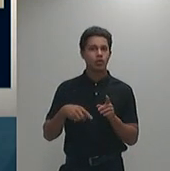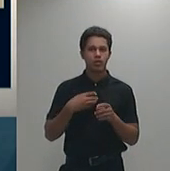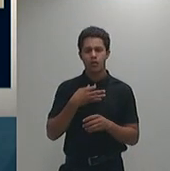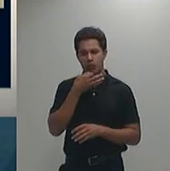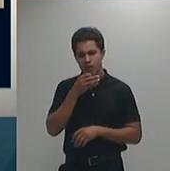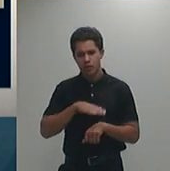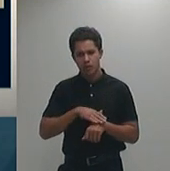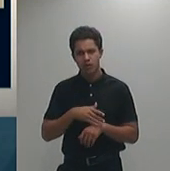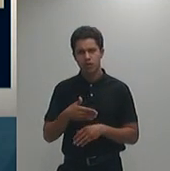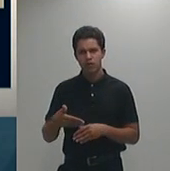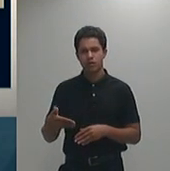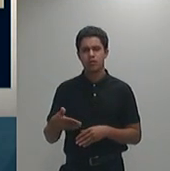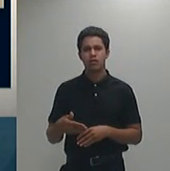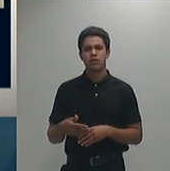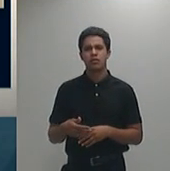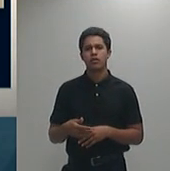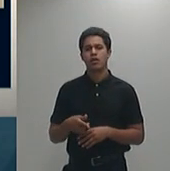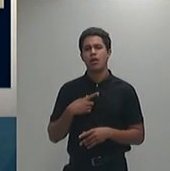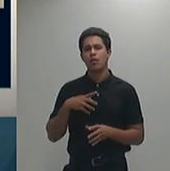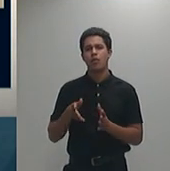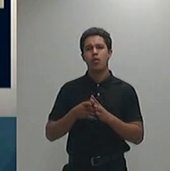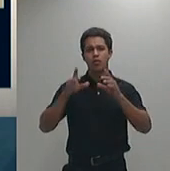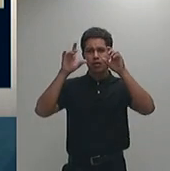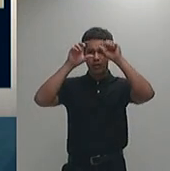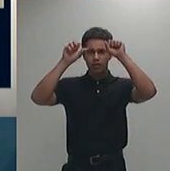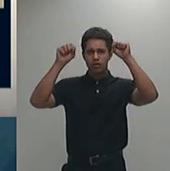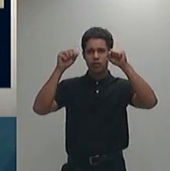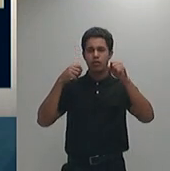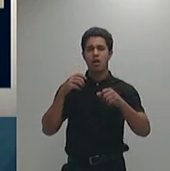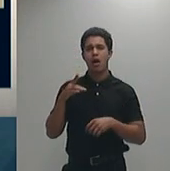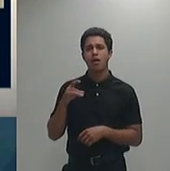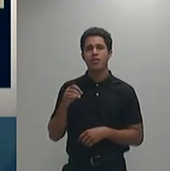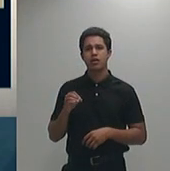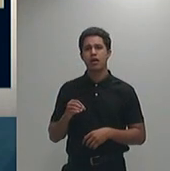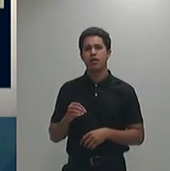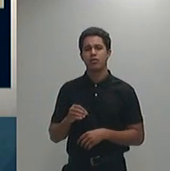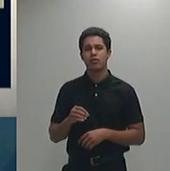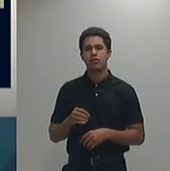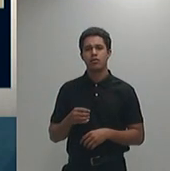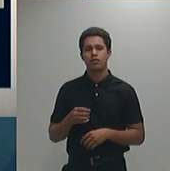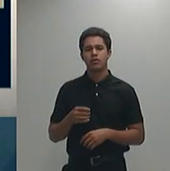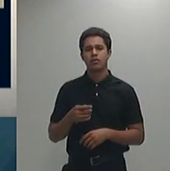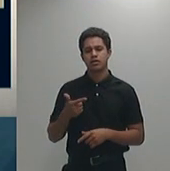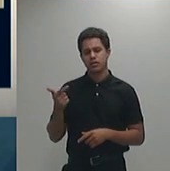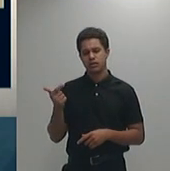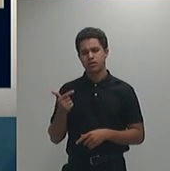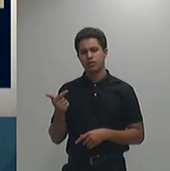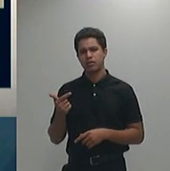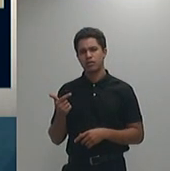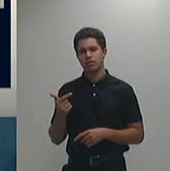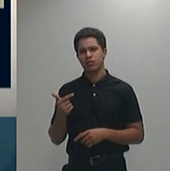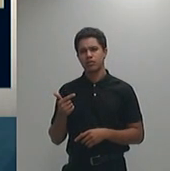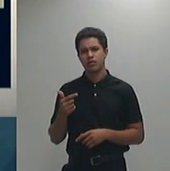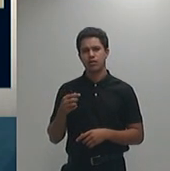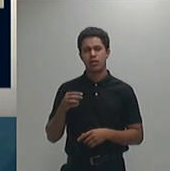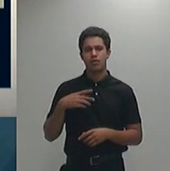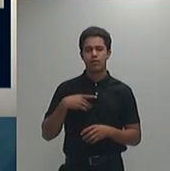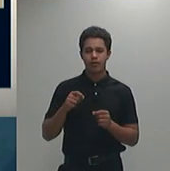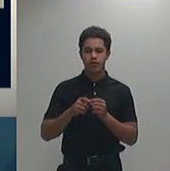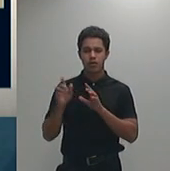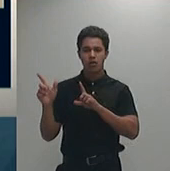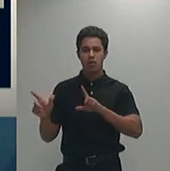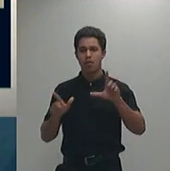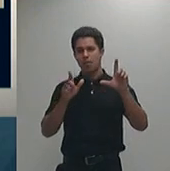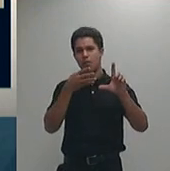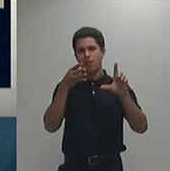poder jurisdicional é o tribunal arbitral devidamente constituído segunda indicação das partes na formação do painel arbitral a